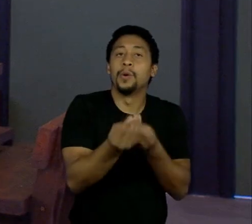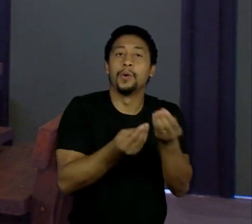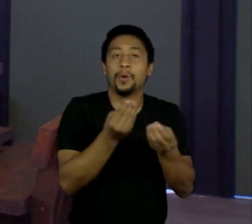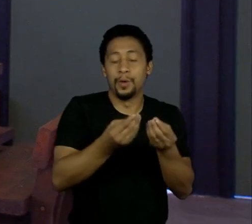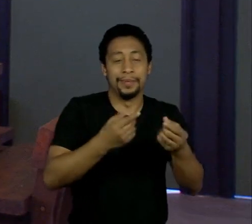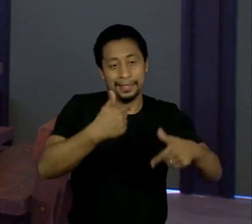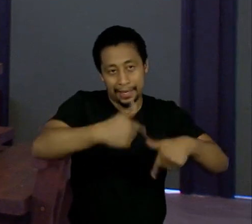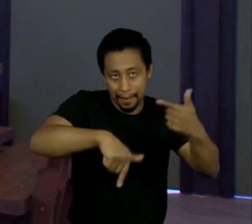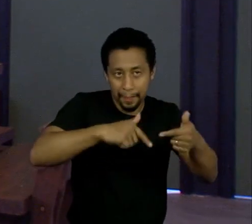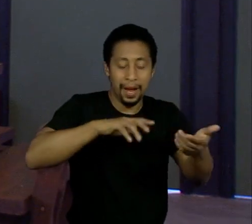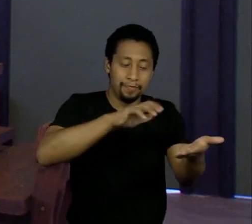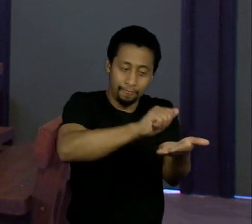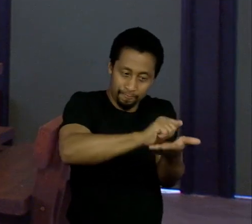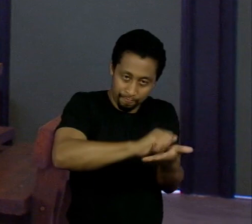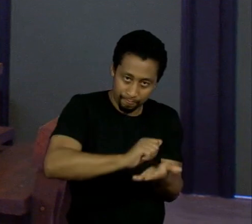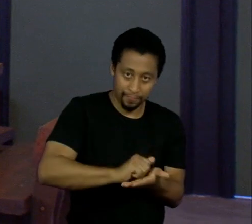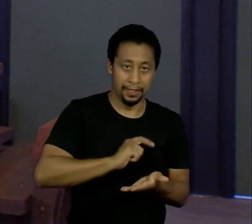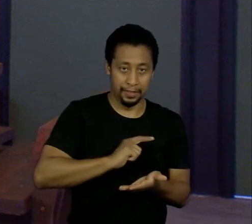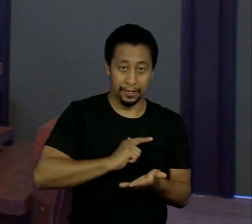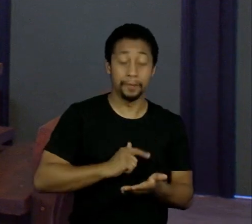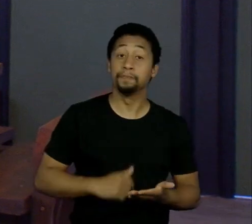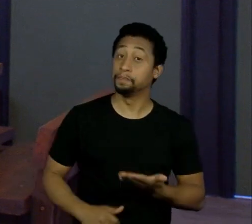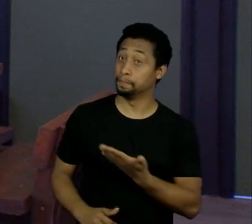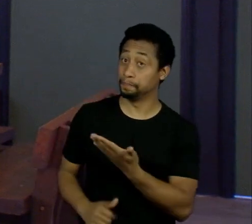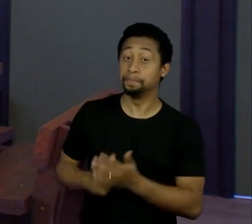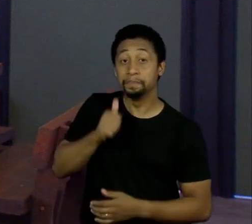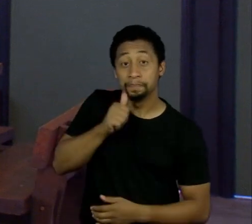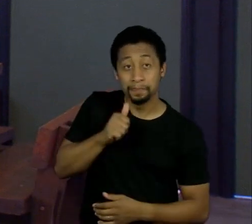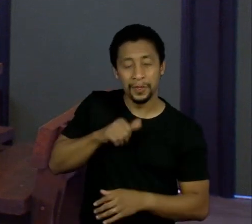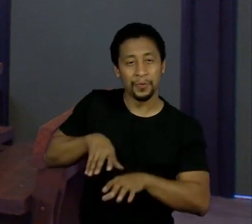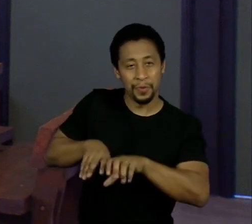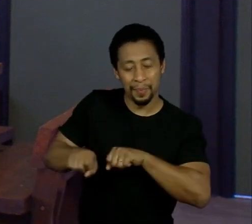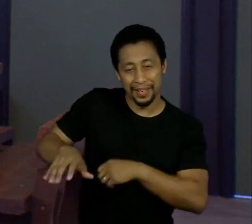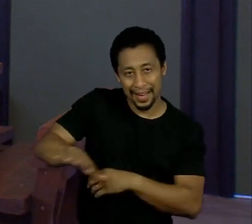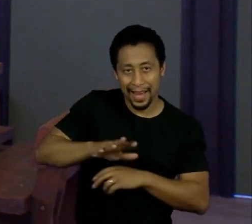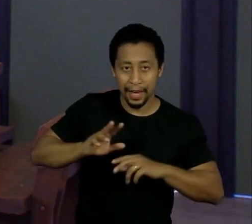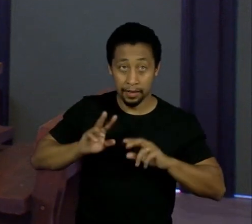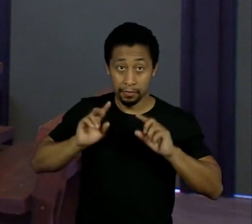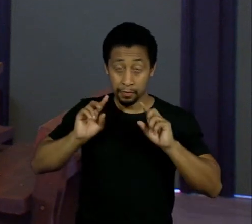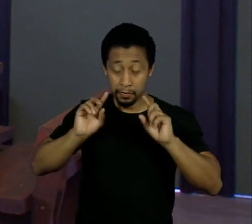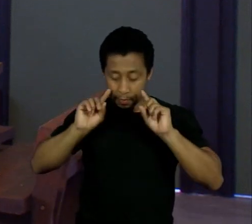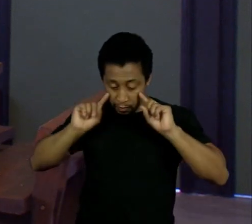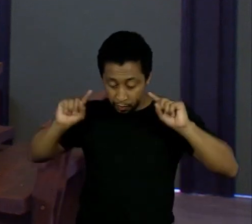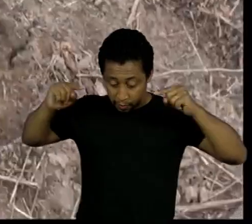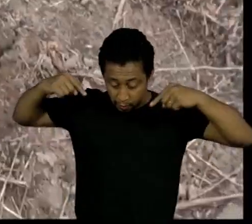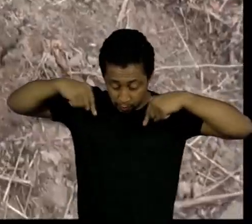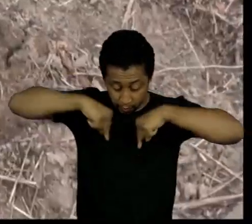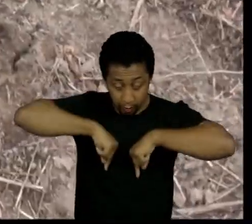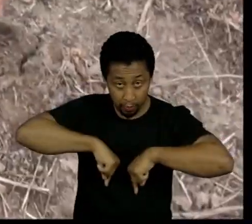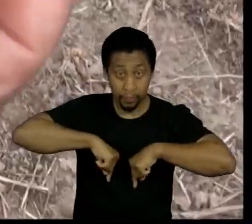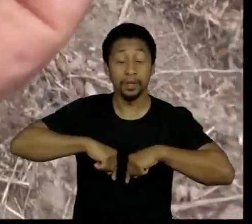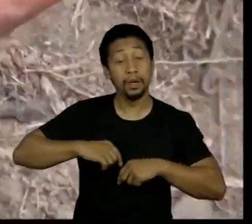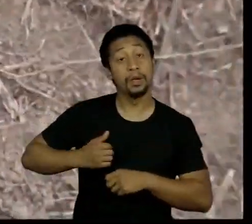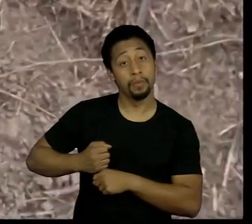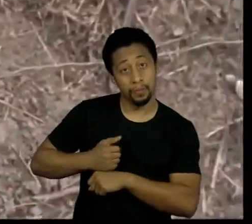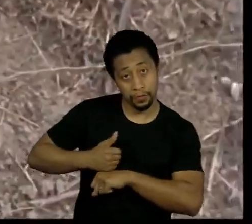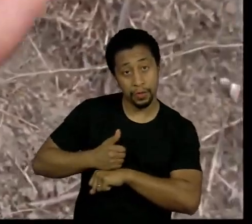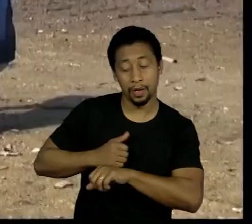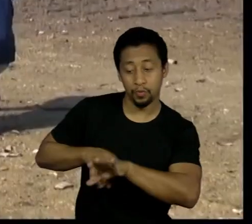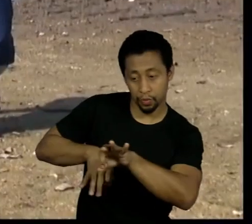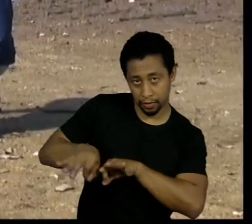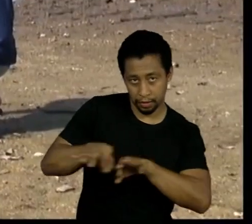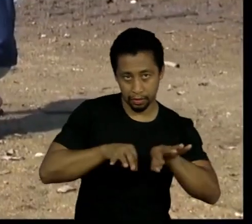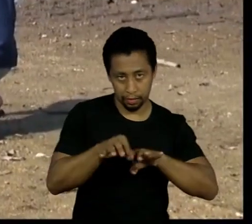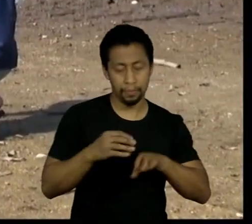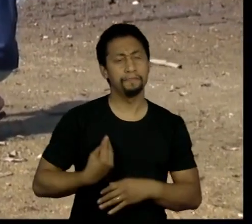A cientista social e mestranda em antropologia Bianca Madalena é a organizadora. Ela vive há 17 anos